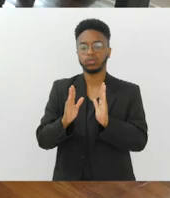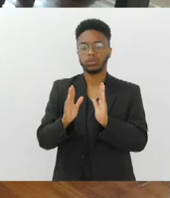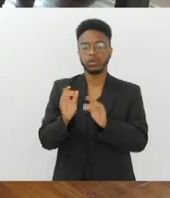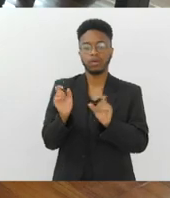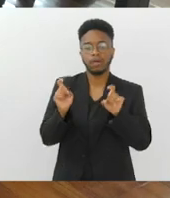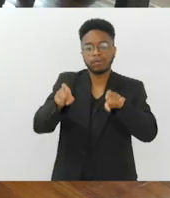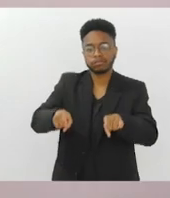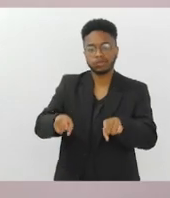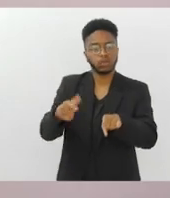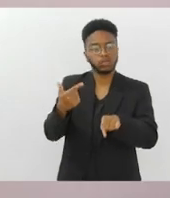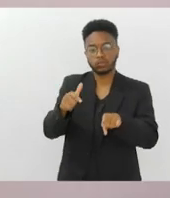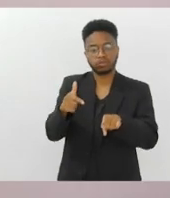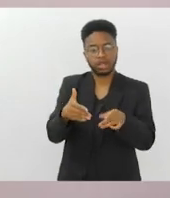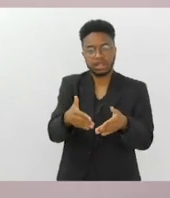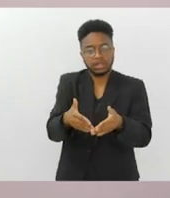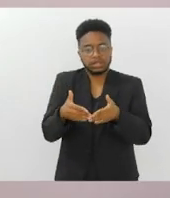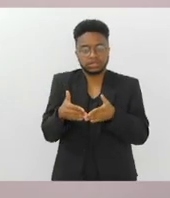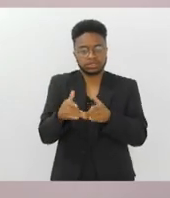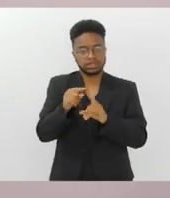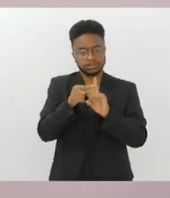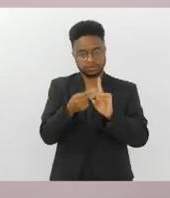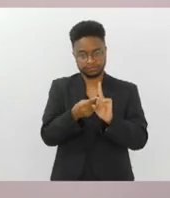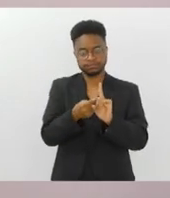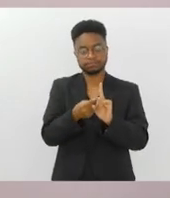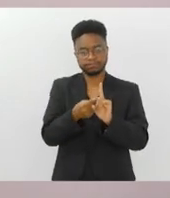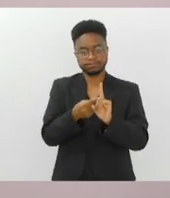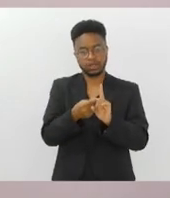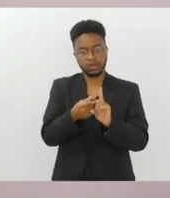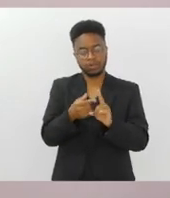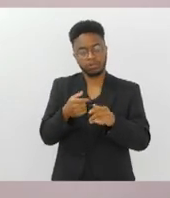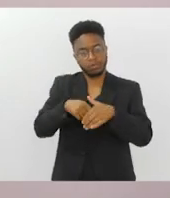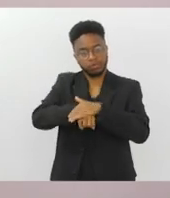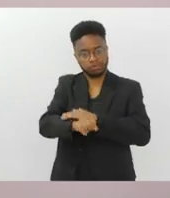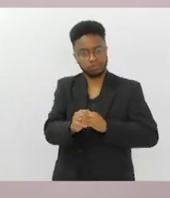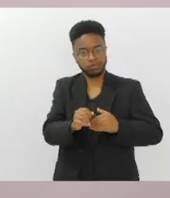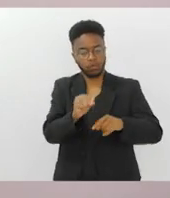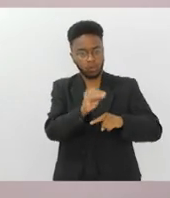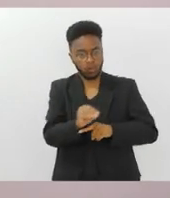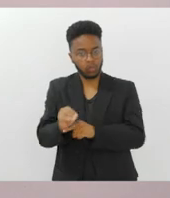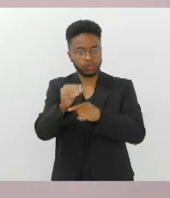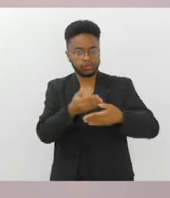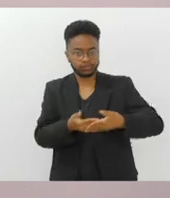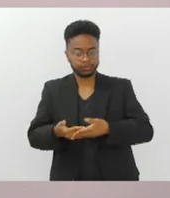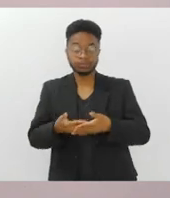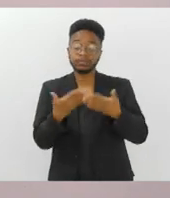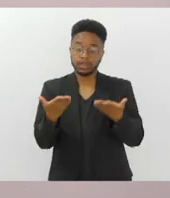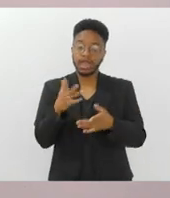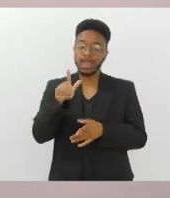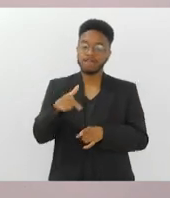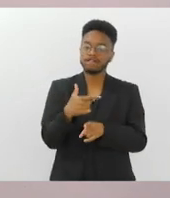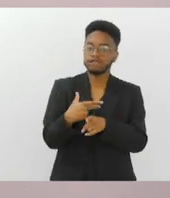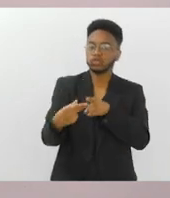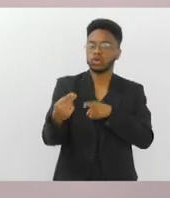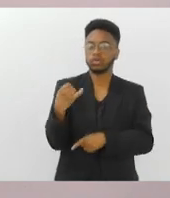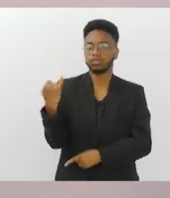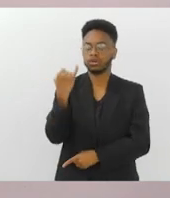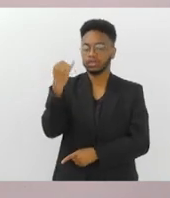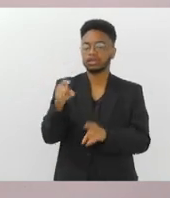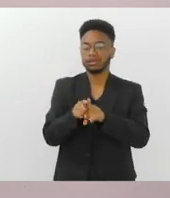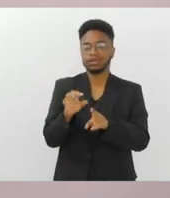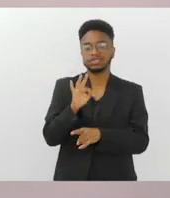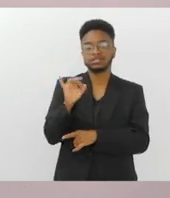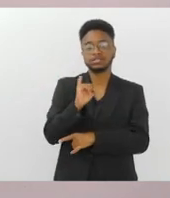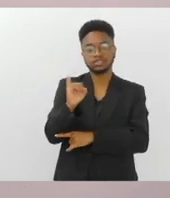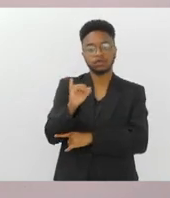nunca teve uma licença maternidade. Então, foi uma vitória importante para que outras mulheres também que queiram e que se coloquem nesse